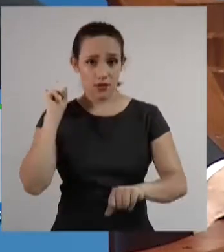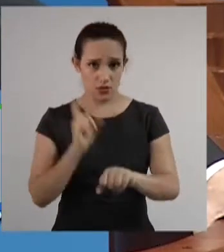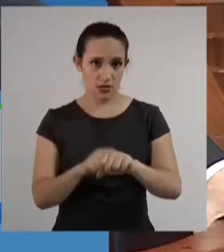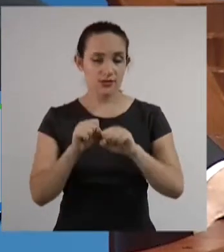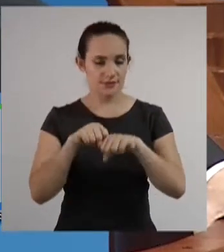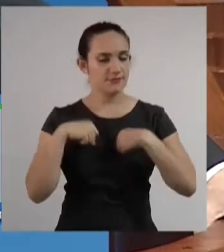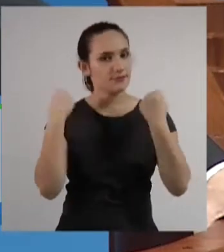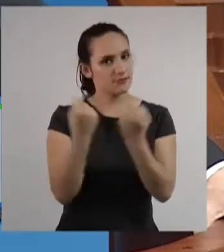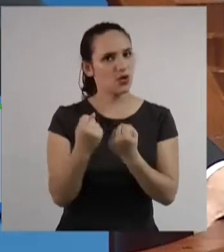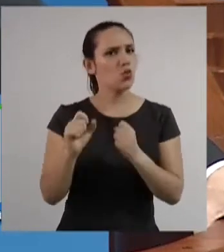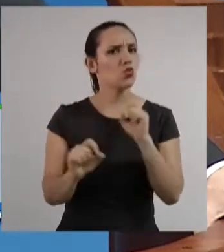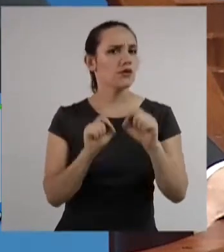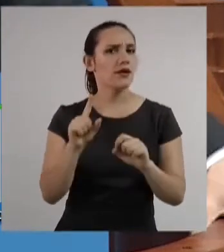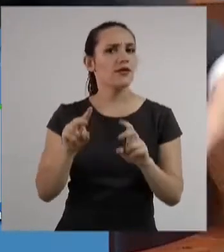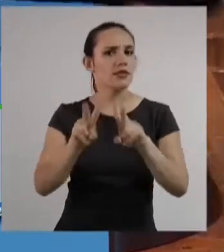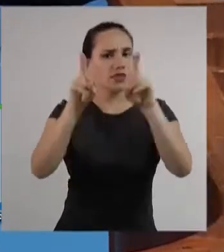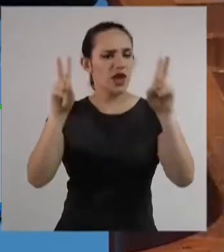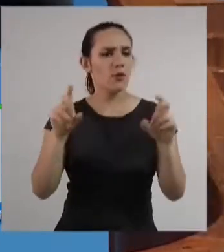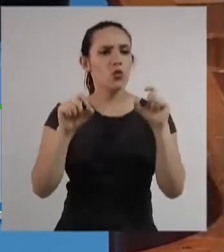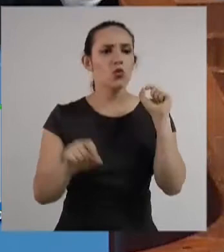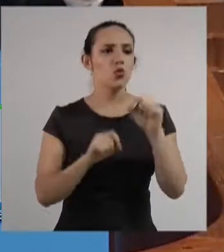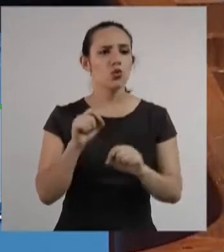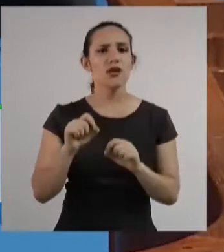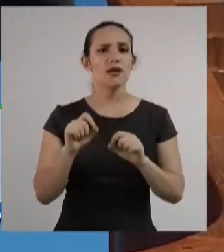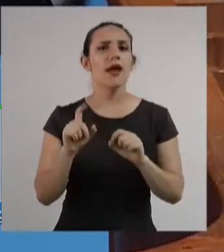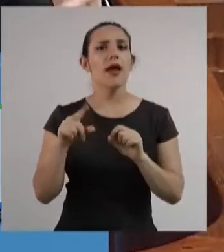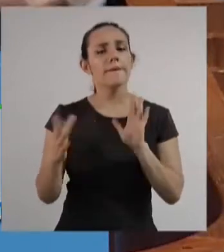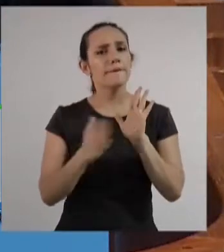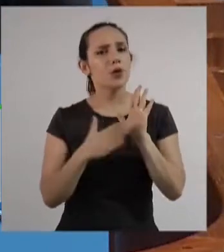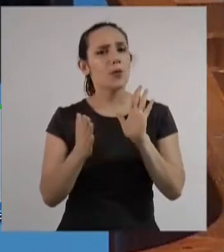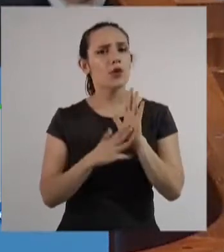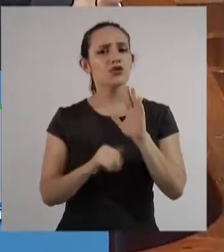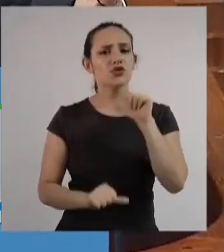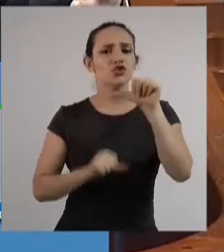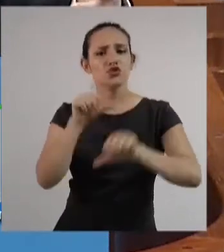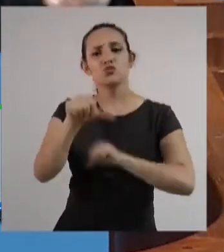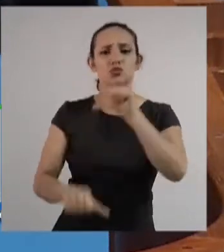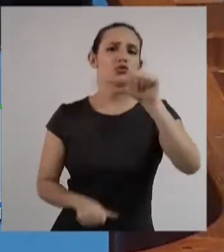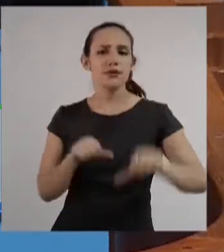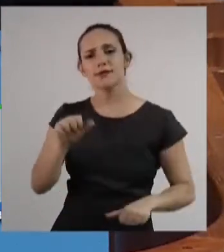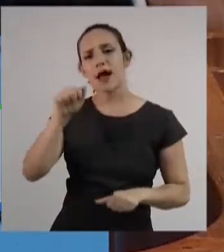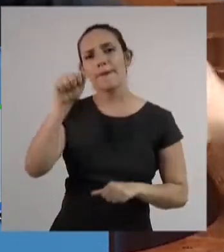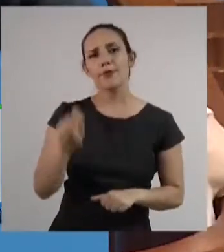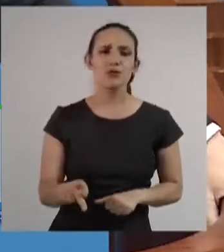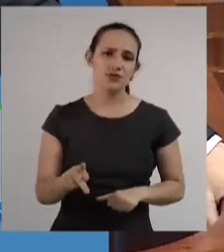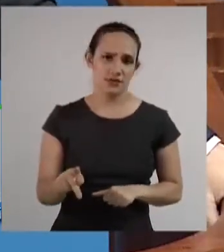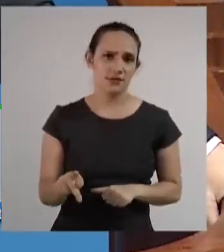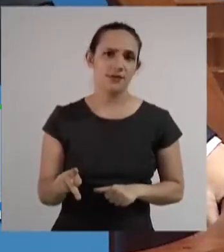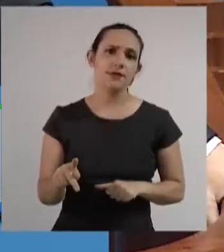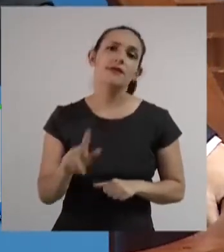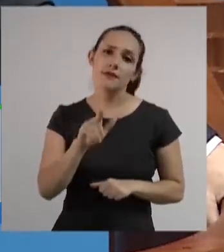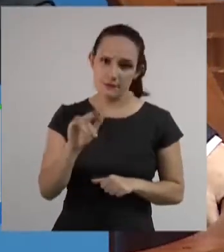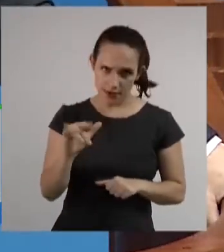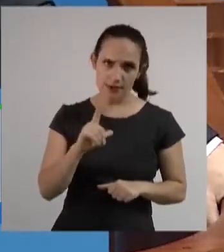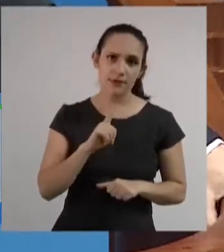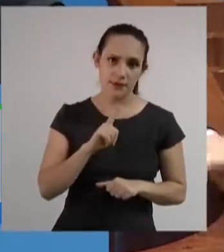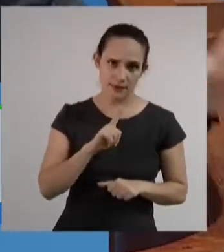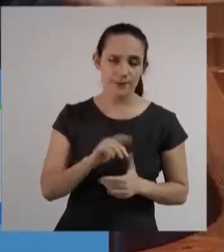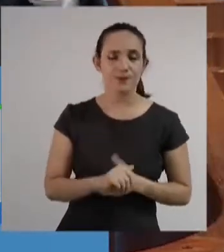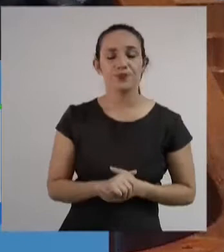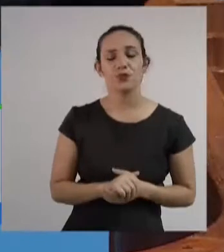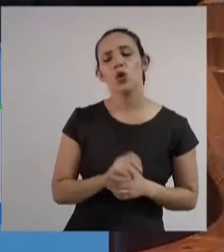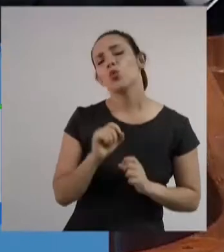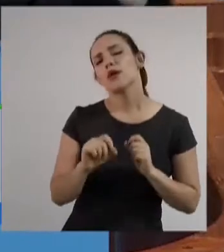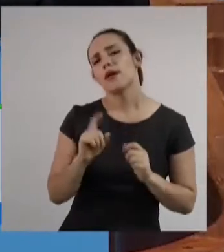discutiu-se as possíveis propostas de reforma da Previdência que estão sendo anunciadas.